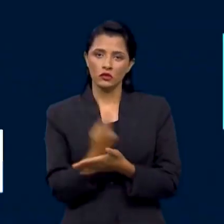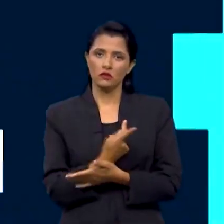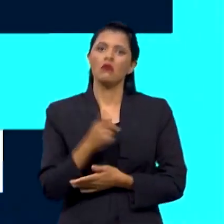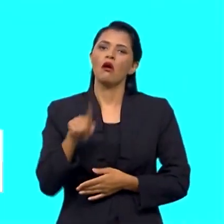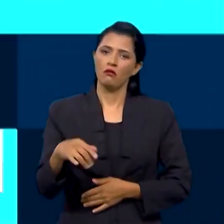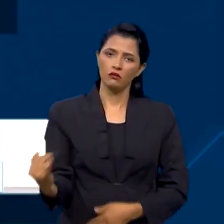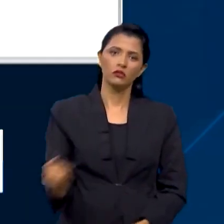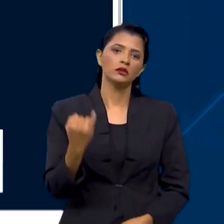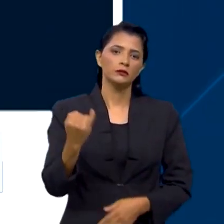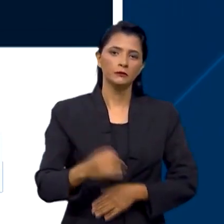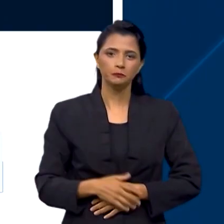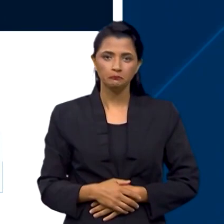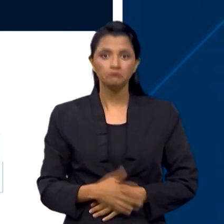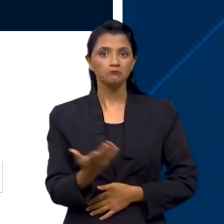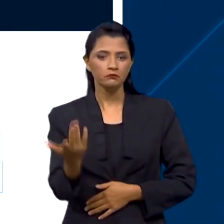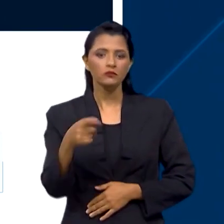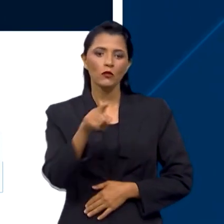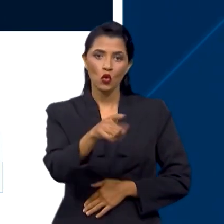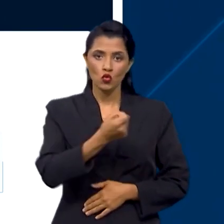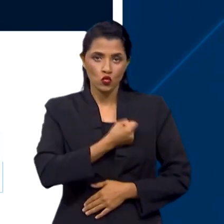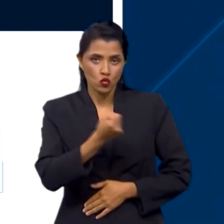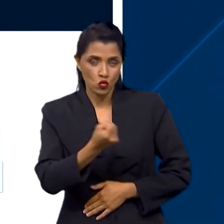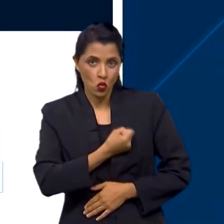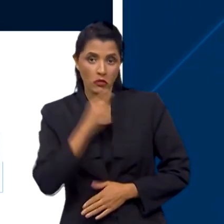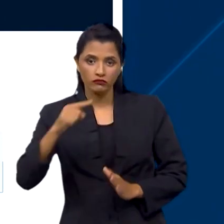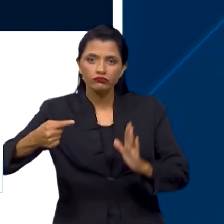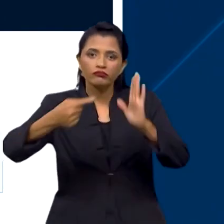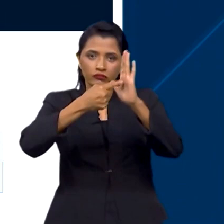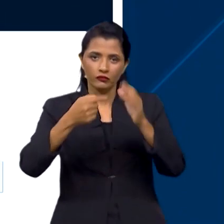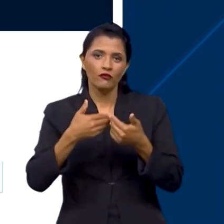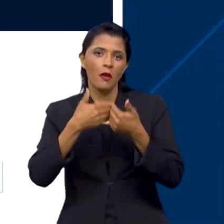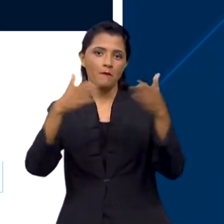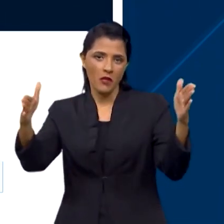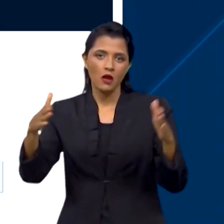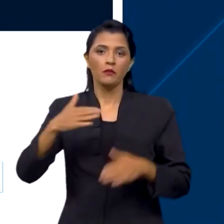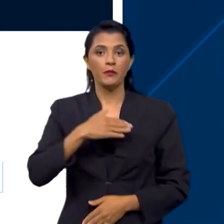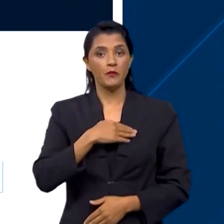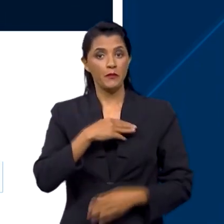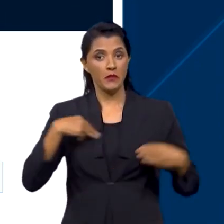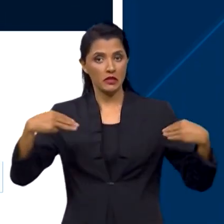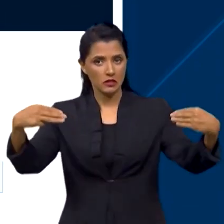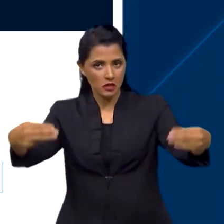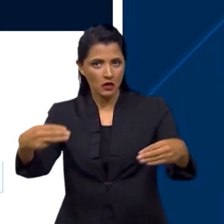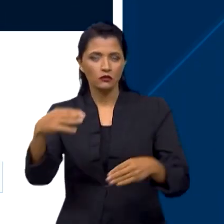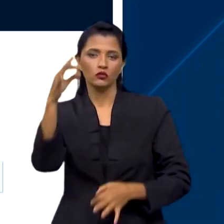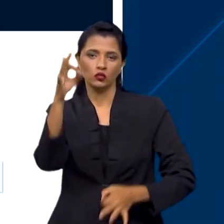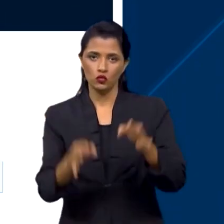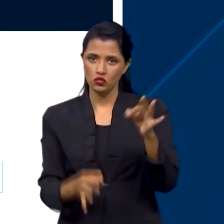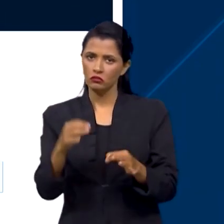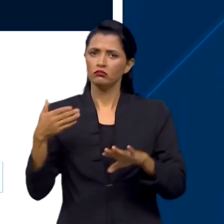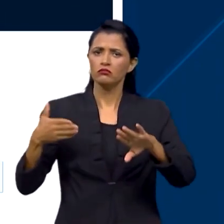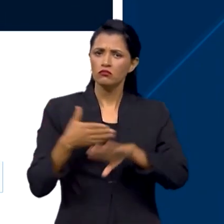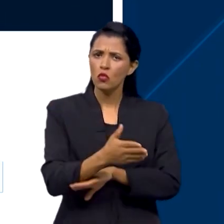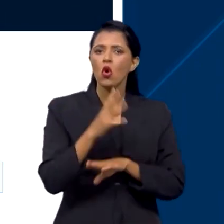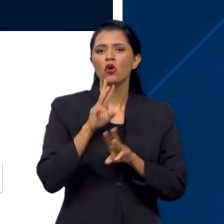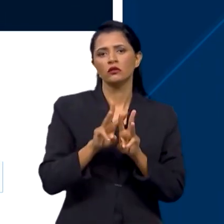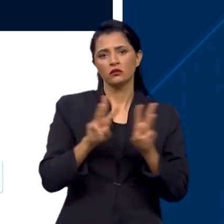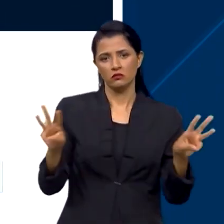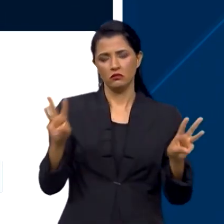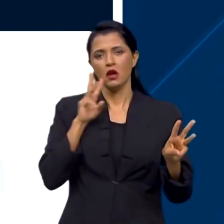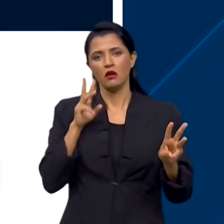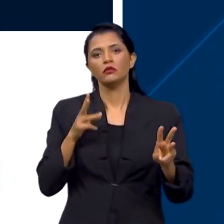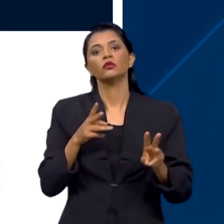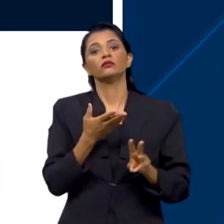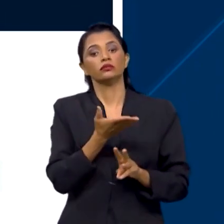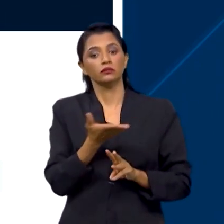válido. Um canal de denúncias foi aberto pelo Ministério da Justiça e o formulário pode ser acessado pela internet no